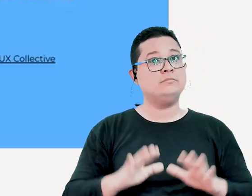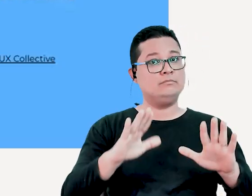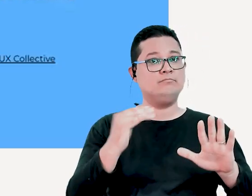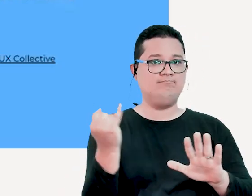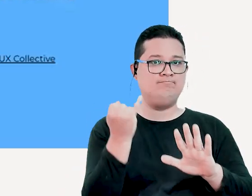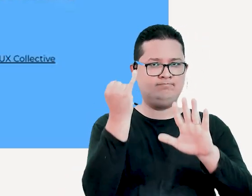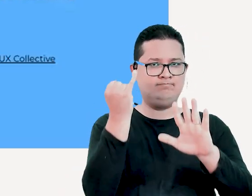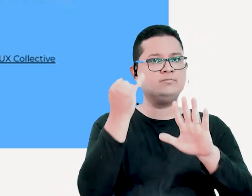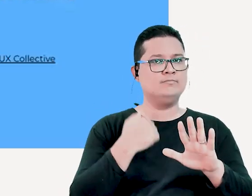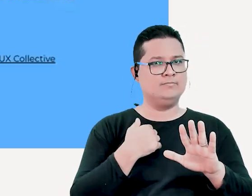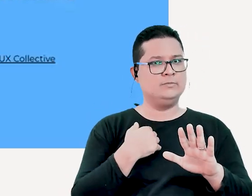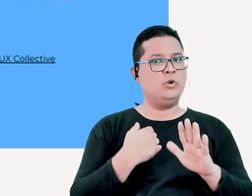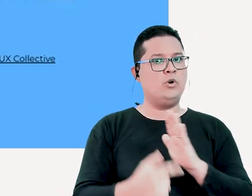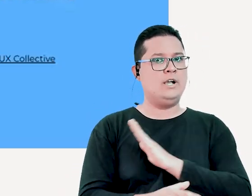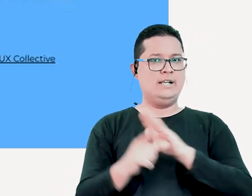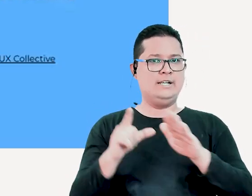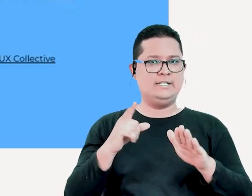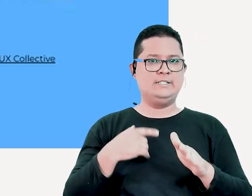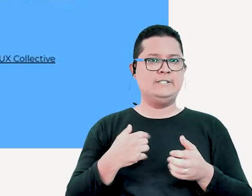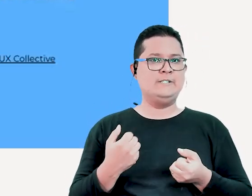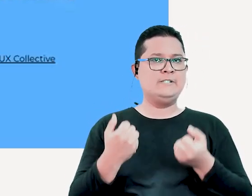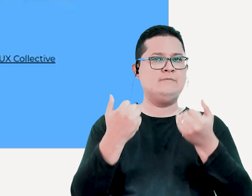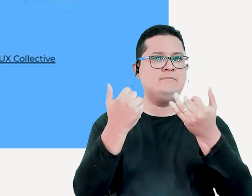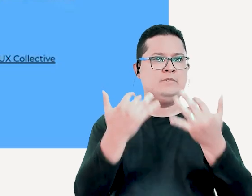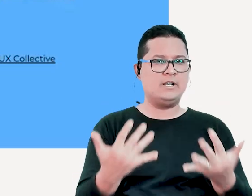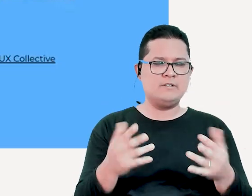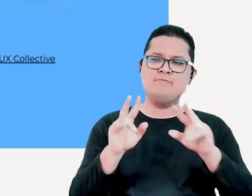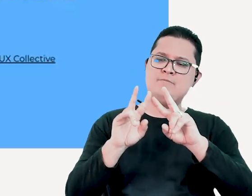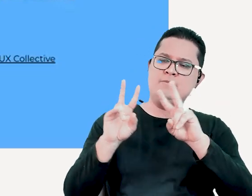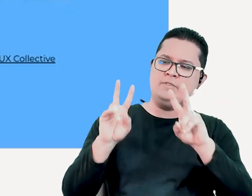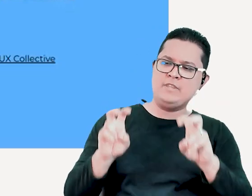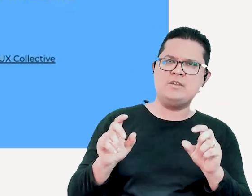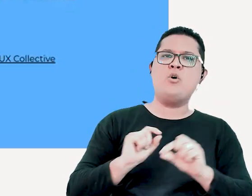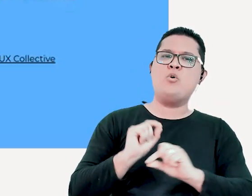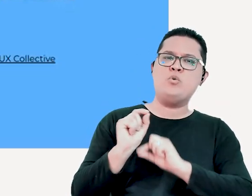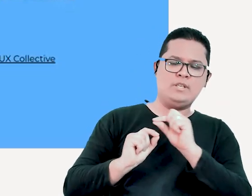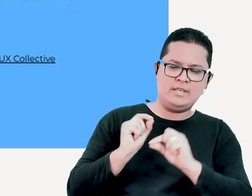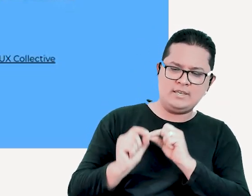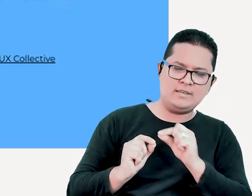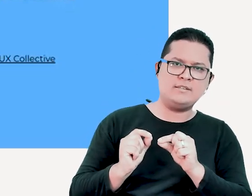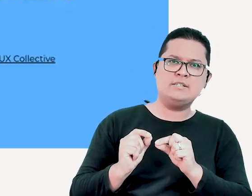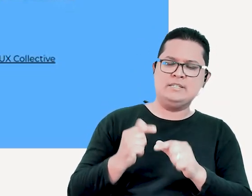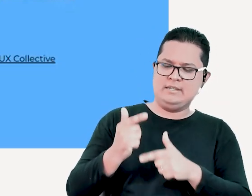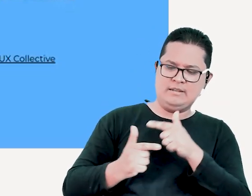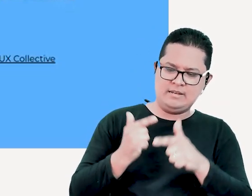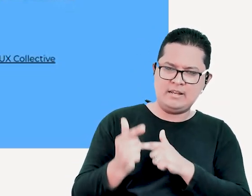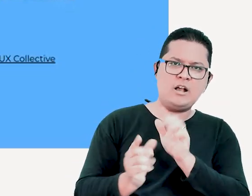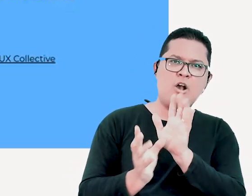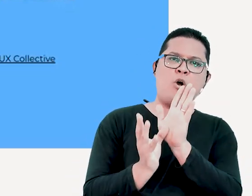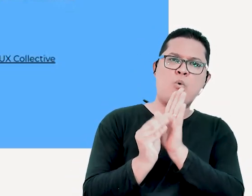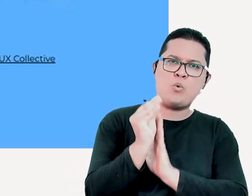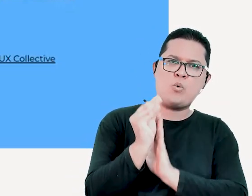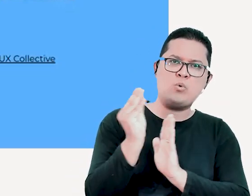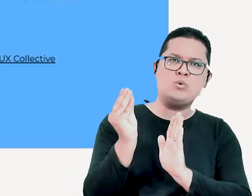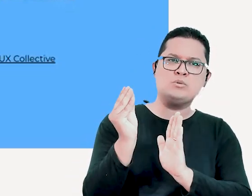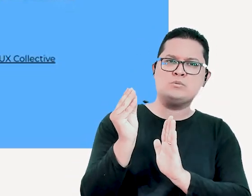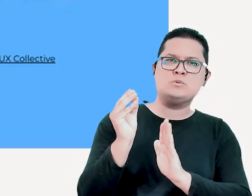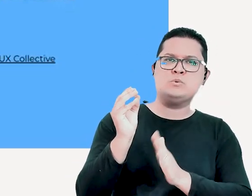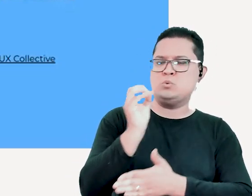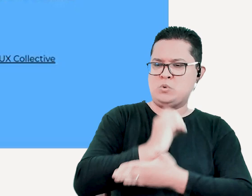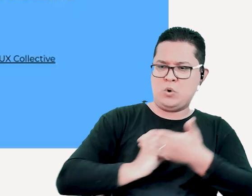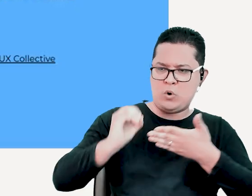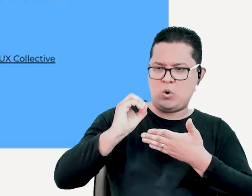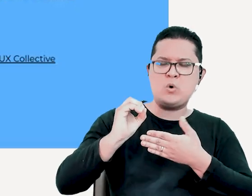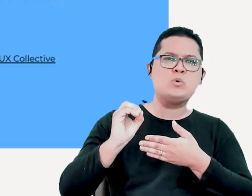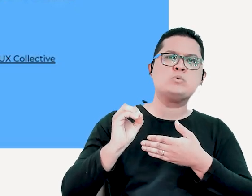da gente começar a falar sobre Content Ops, né? Eu quero trazer alguns pontos. Então, não tem como a